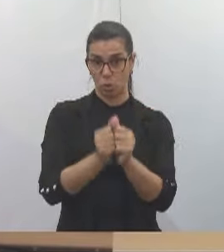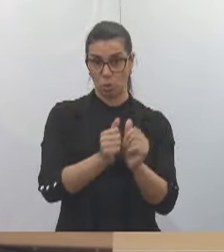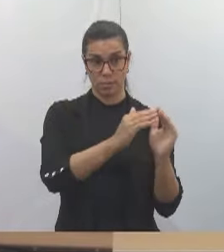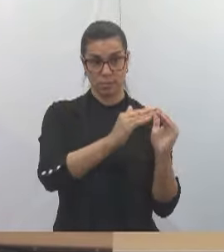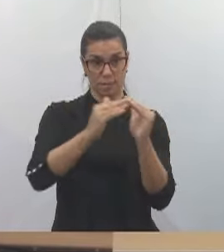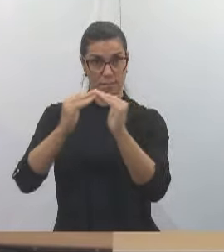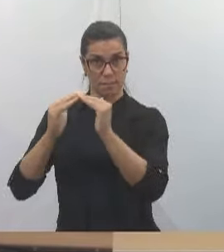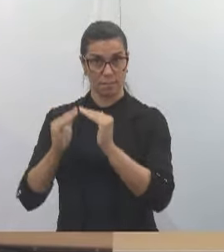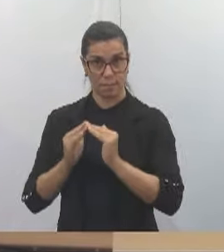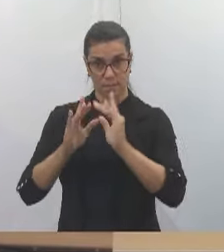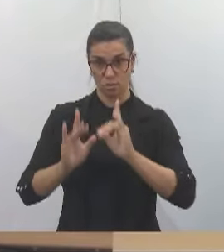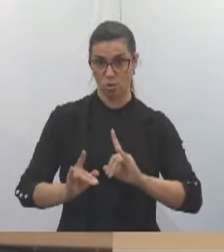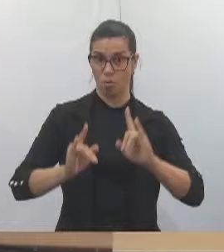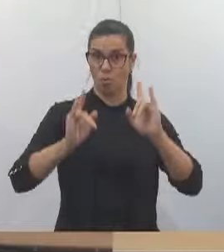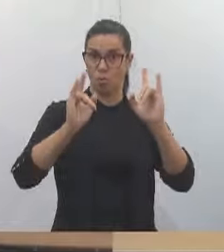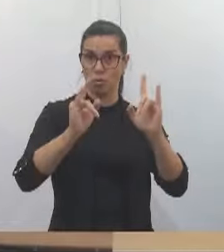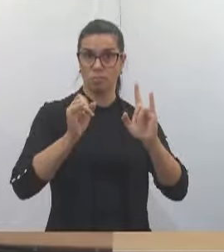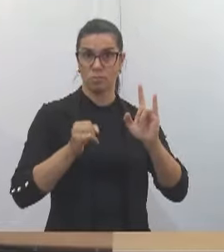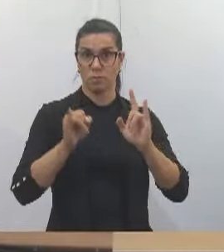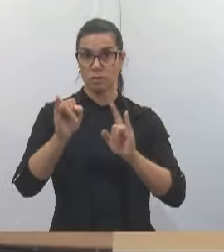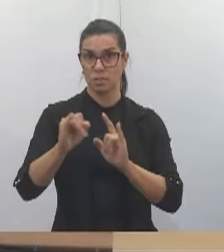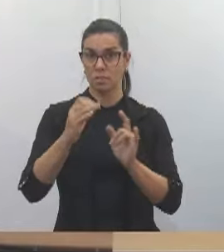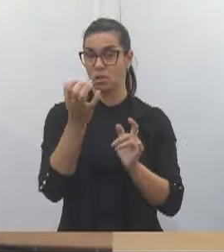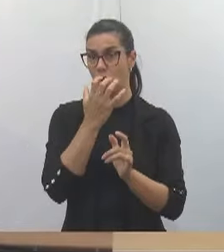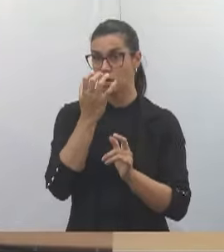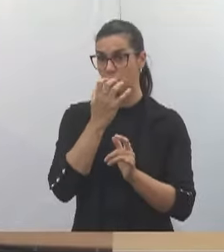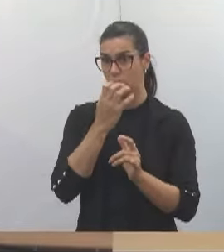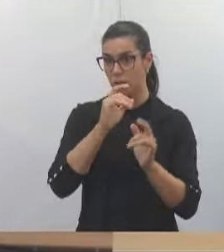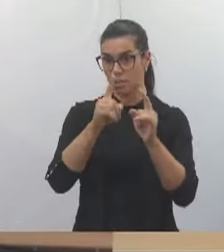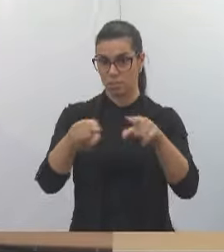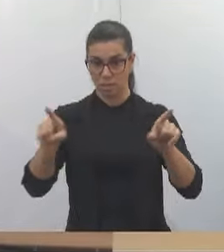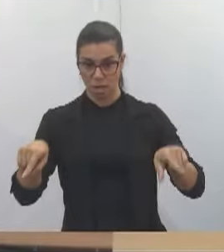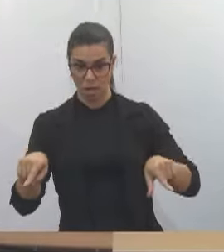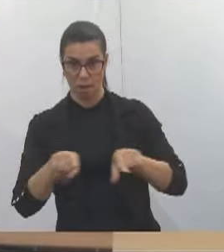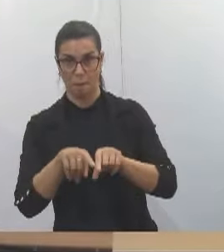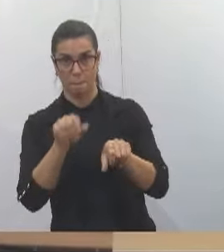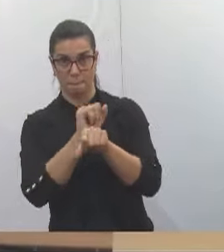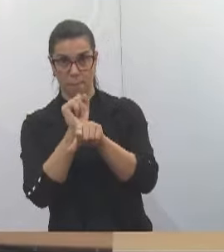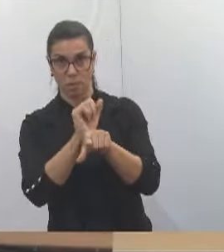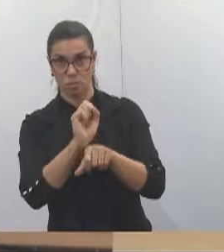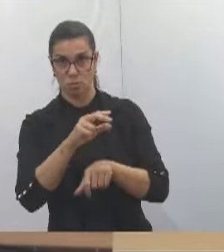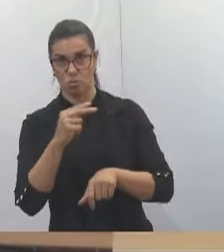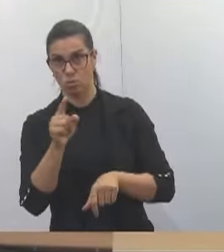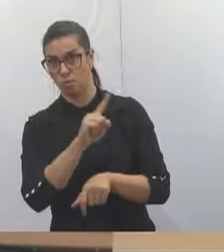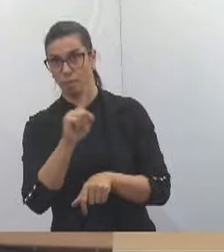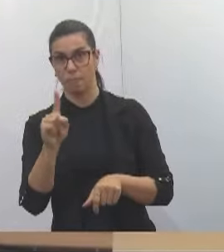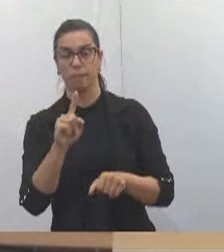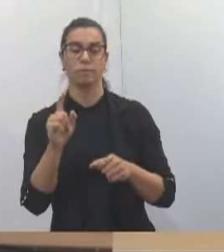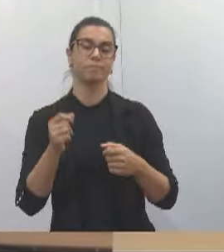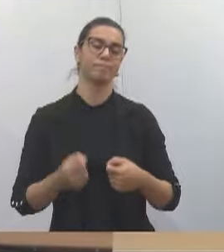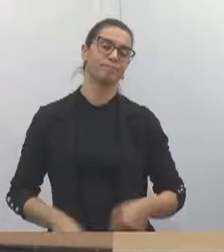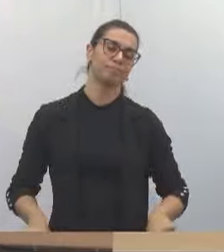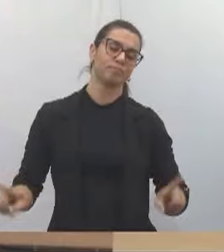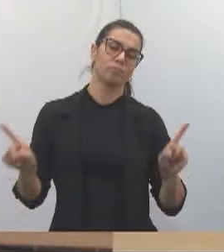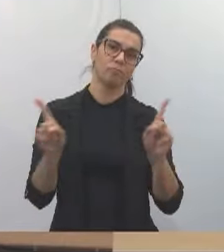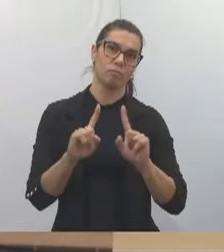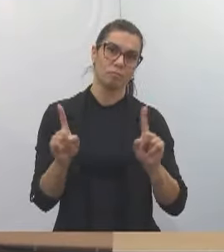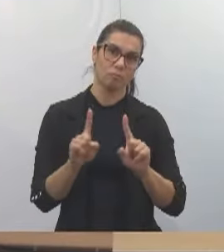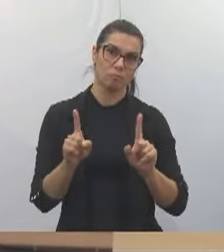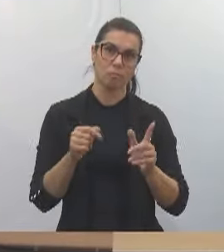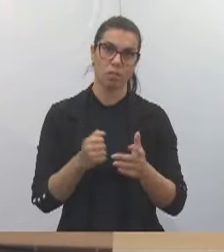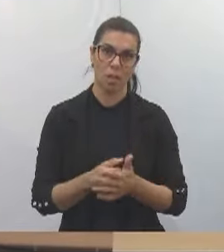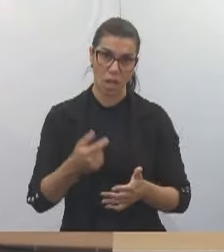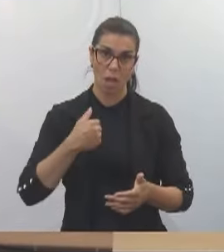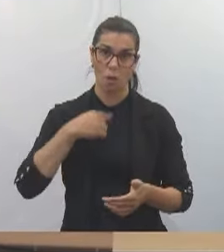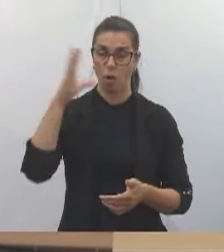da cidade se os animais estão em sacadas, locais. Não, senhor, eu não peço que você faça um treinamento dessas pessoas. Sabe por quê? Porque